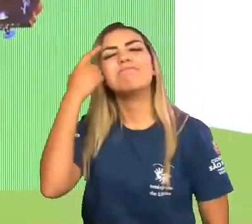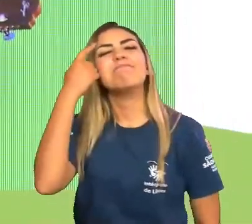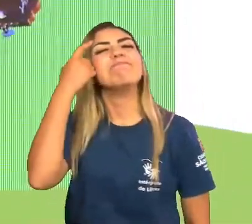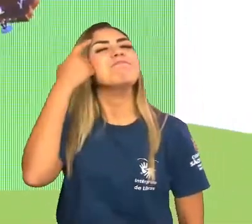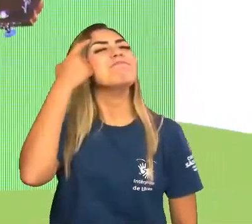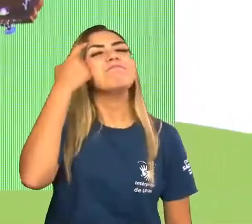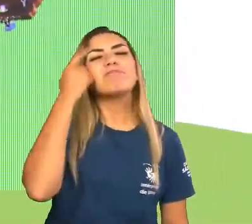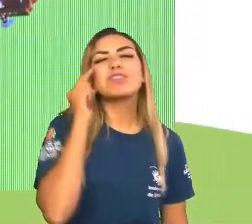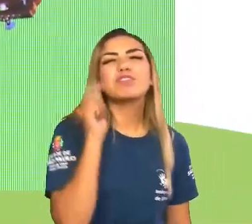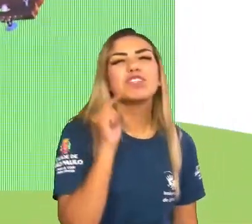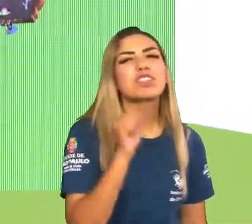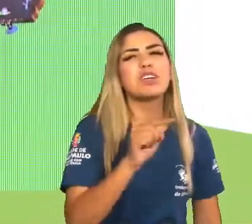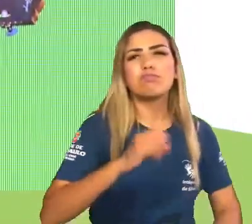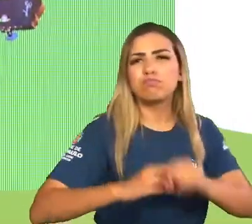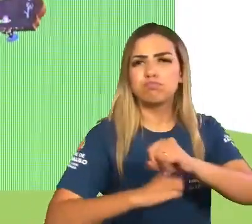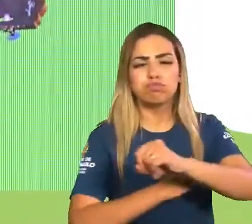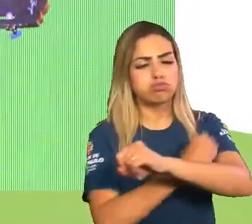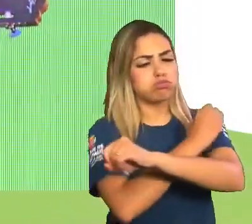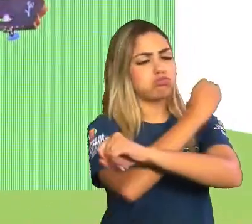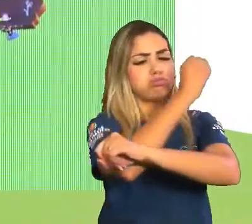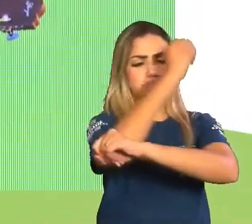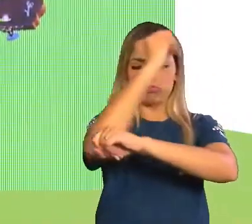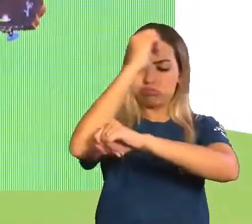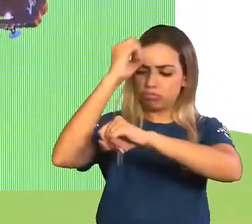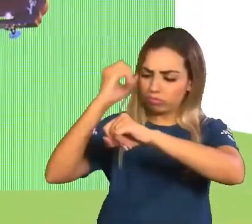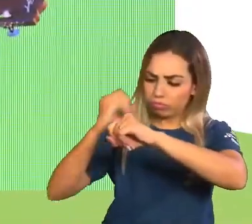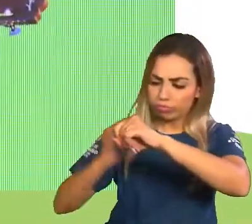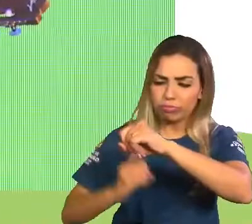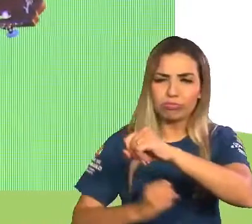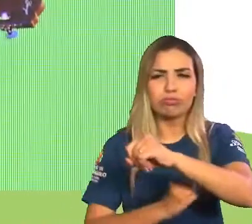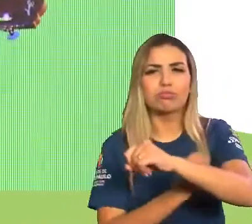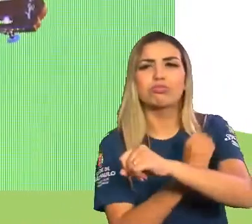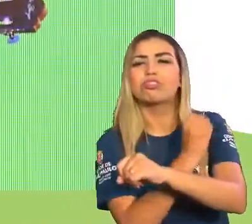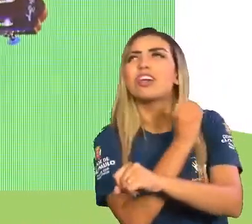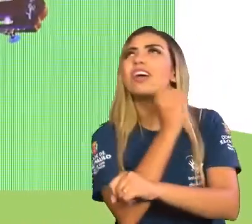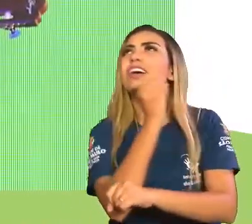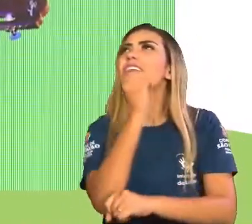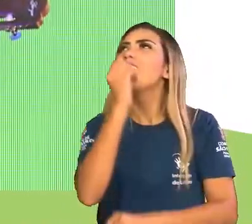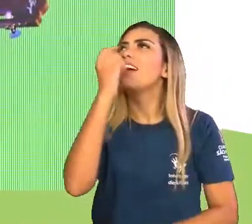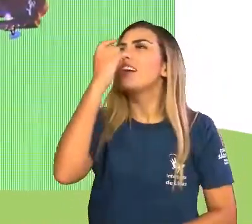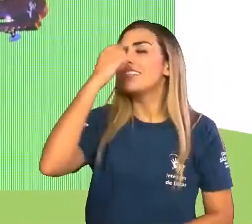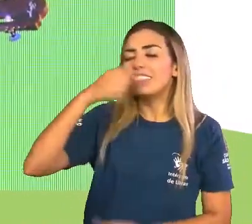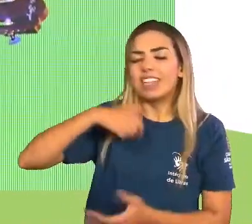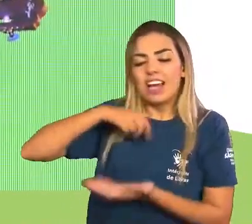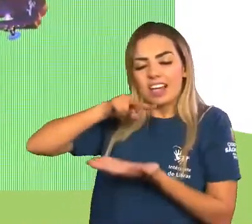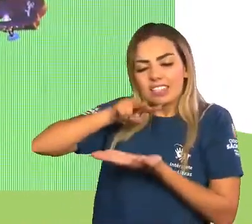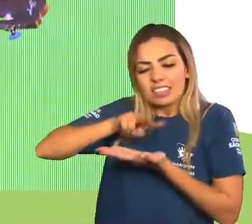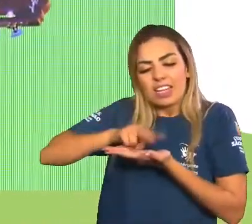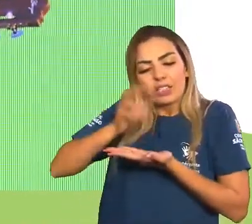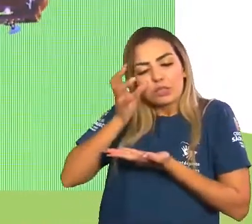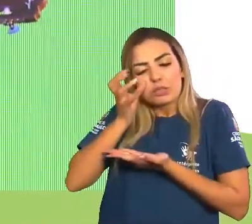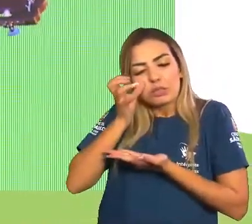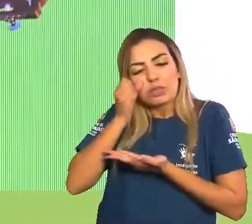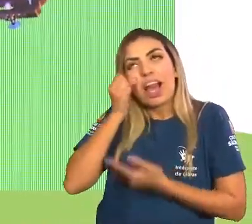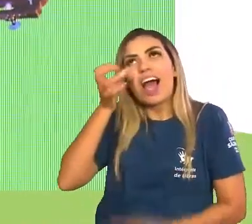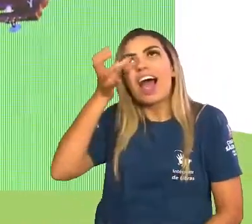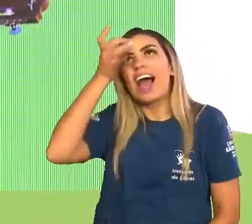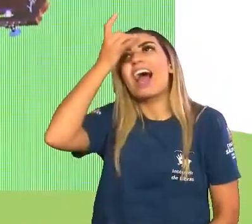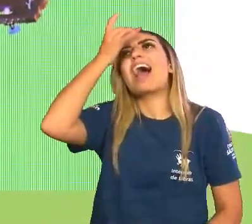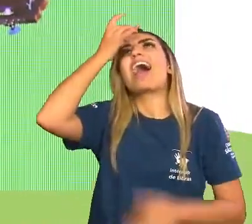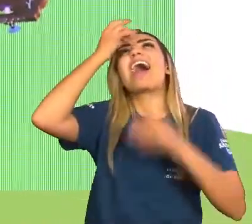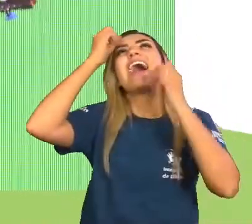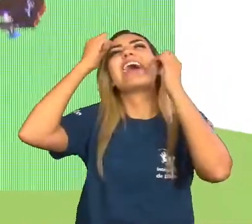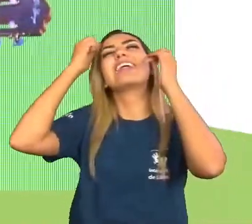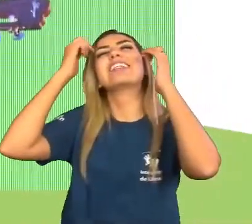Penso em você desde o amanhecer até quando eu me deito. Eu gosto de